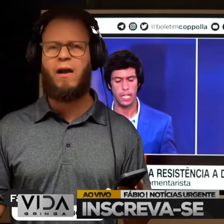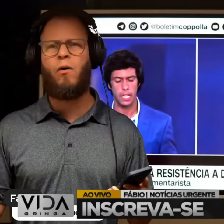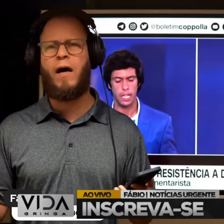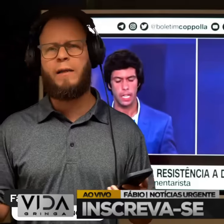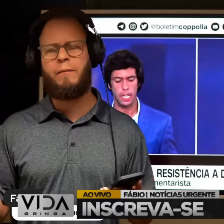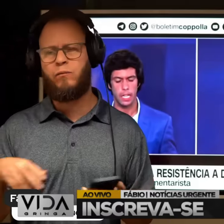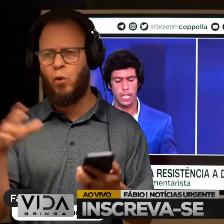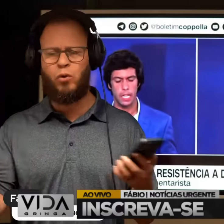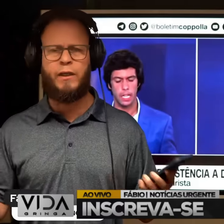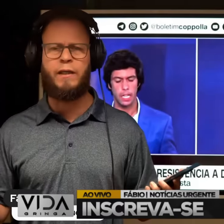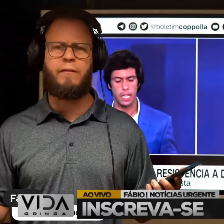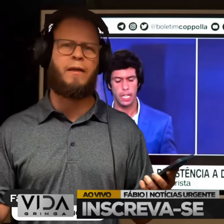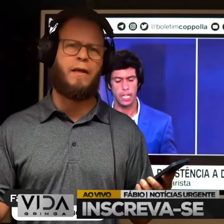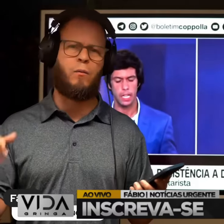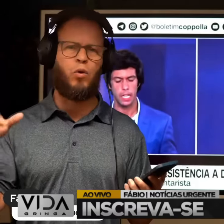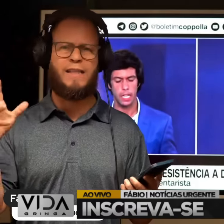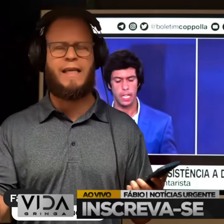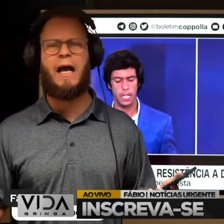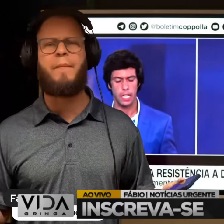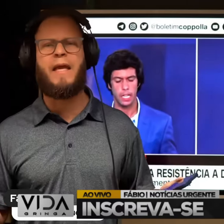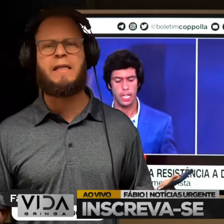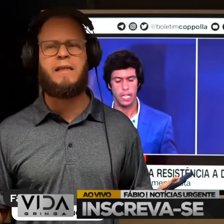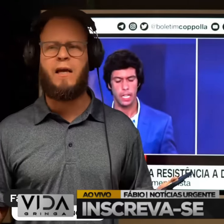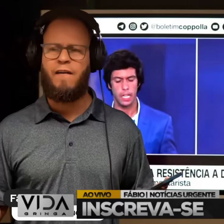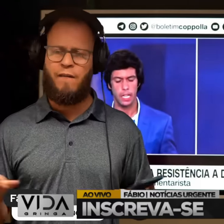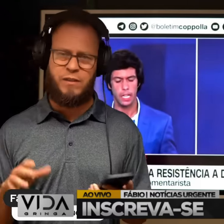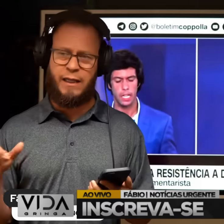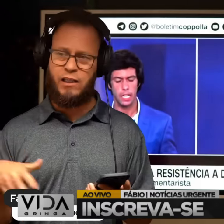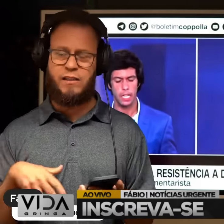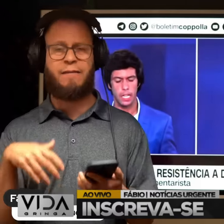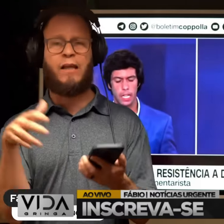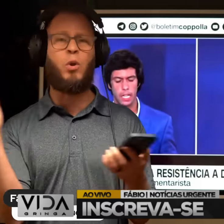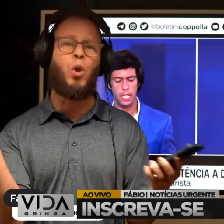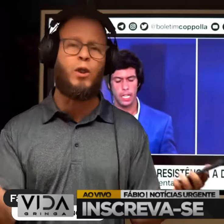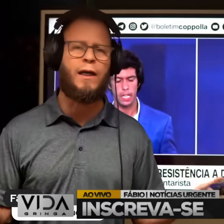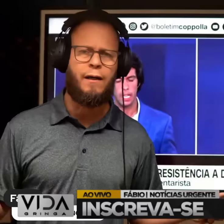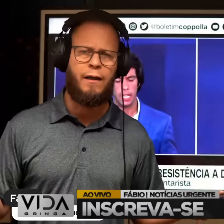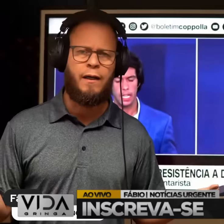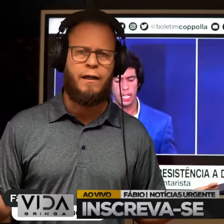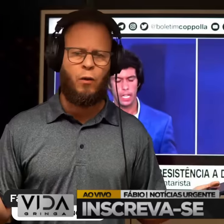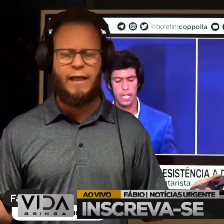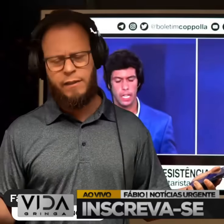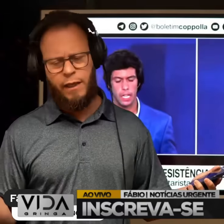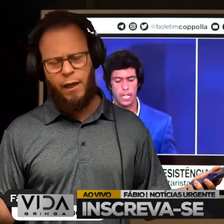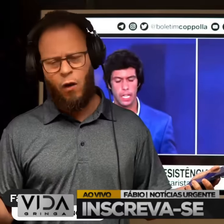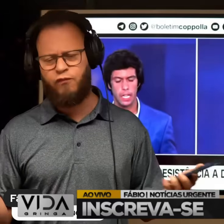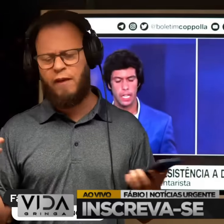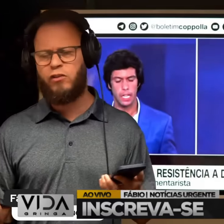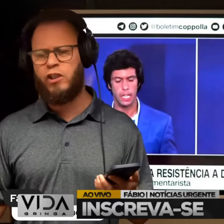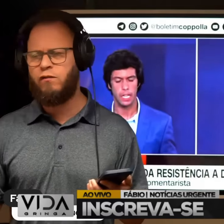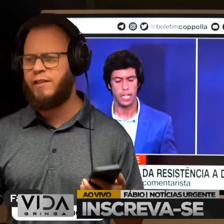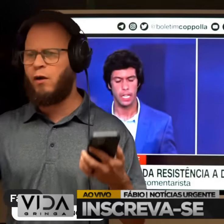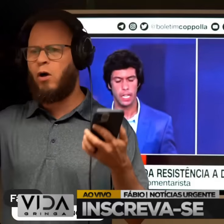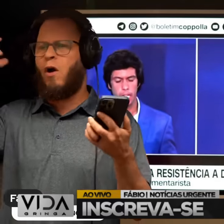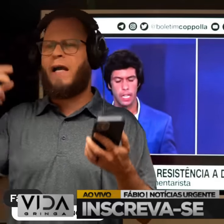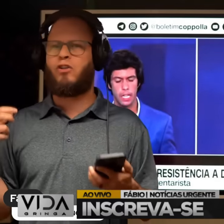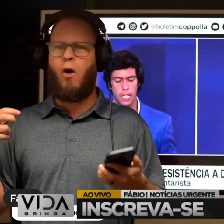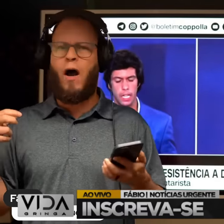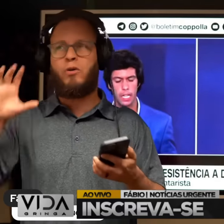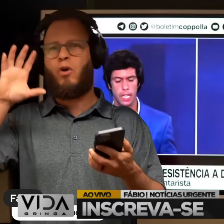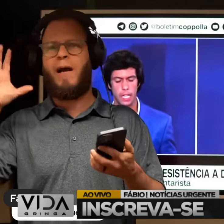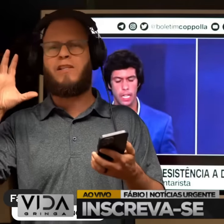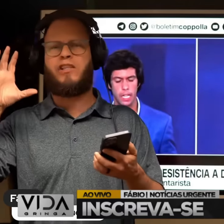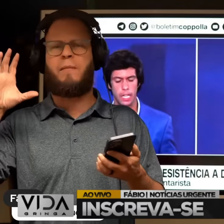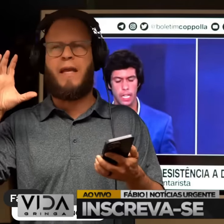acreditar agora em tudo que tem aí, Lula sem cabeça, vamos acreditar até no Lula. Então, quer dizer, o Flávio Dino, você coloca a